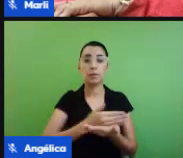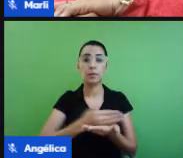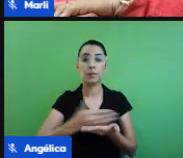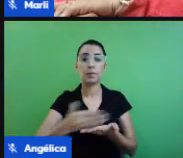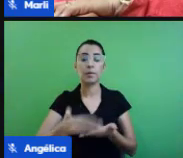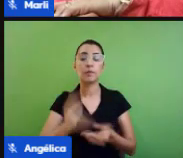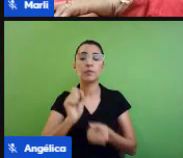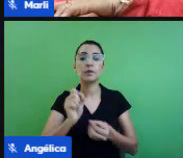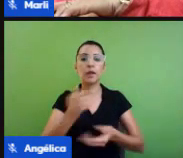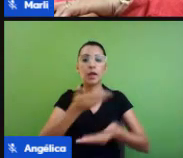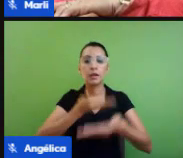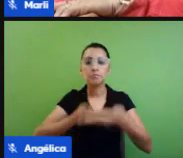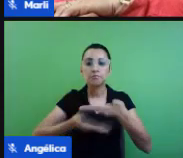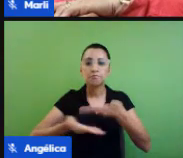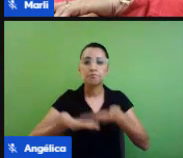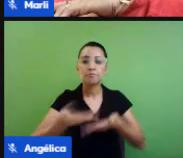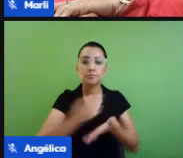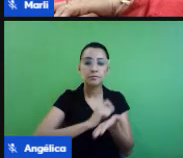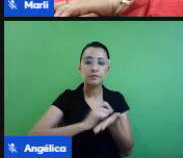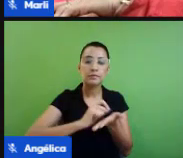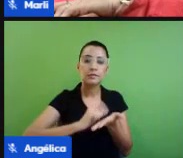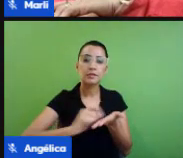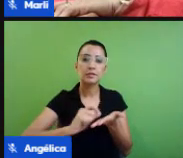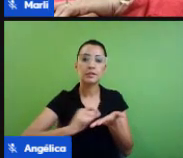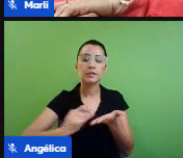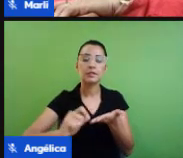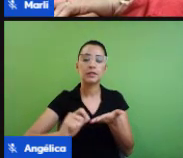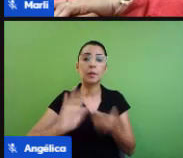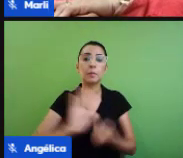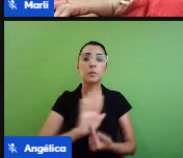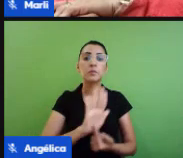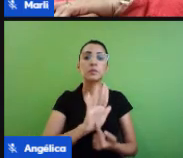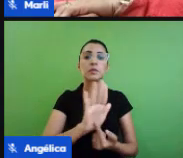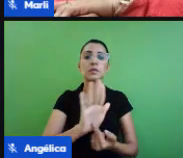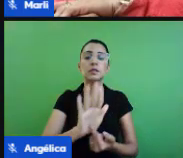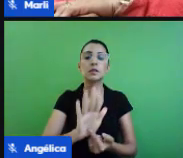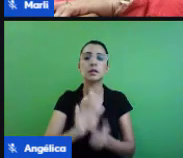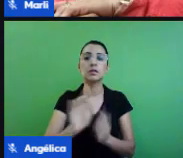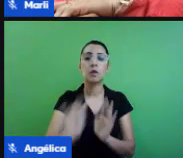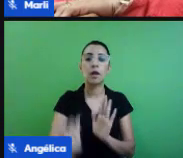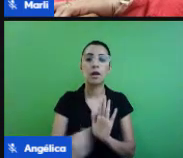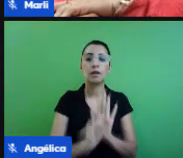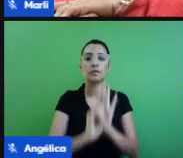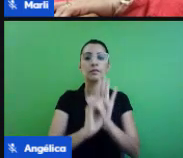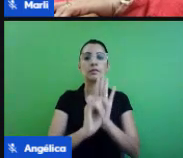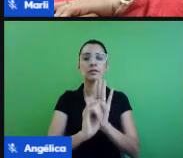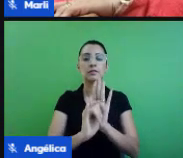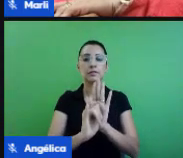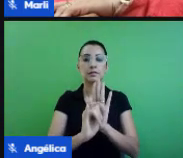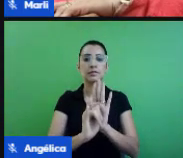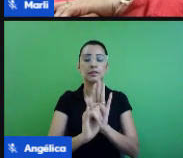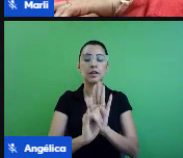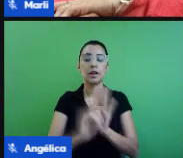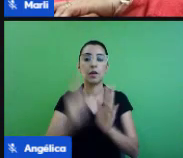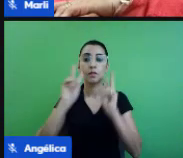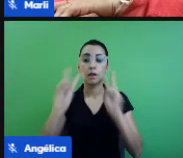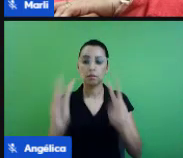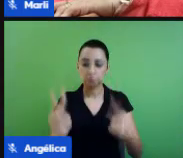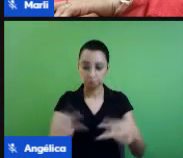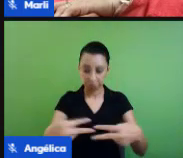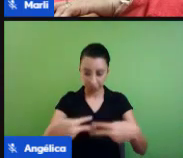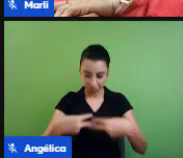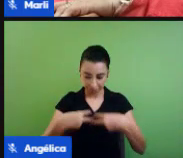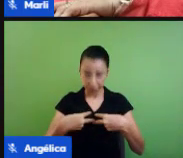escrita, como representação de sua identidade, auxiliando a ver-se como um indivíduo que